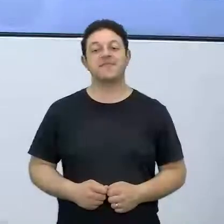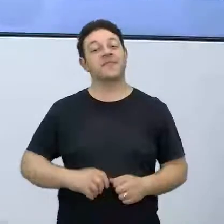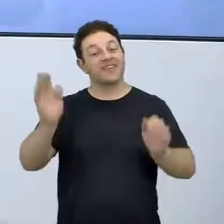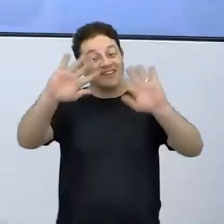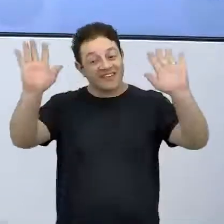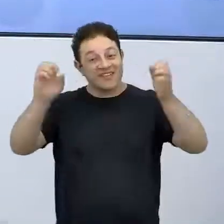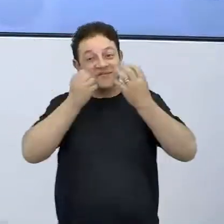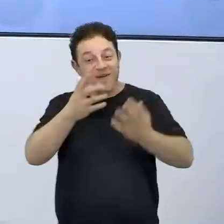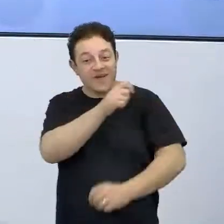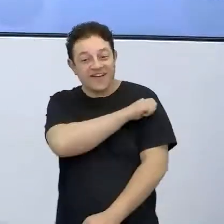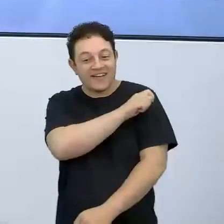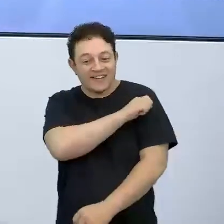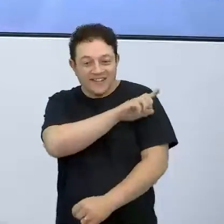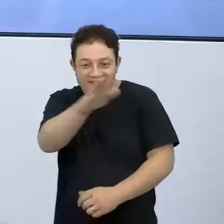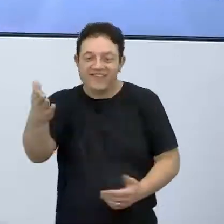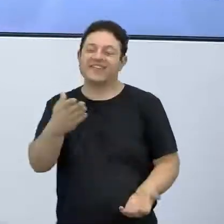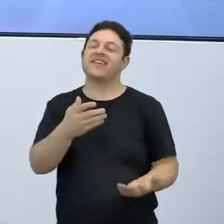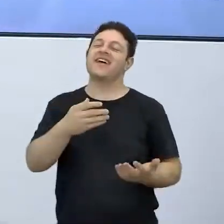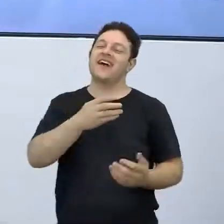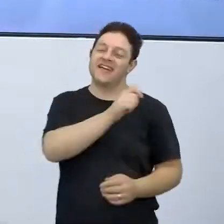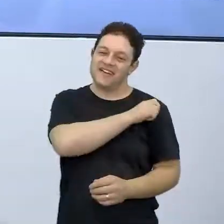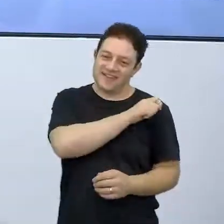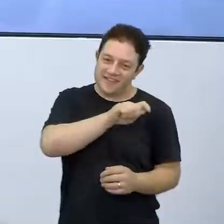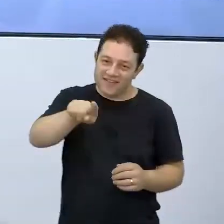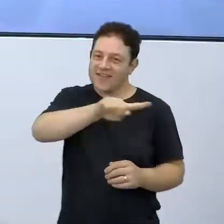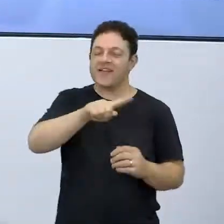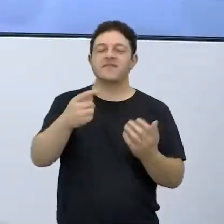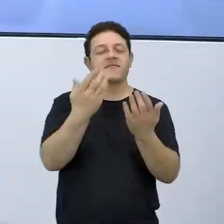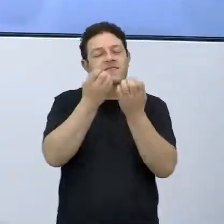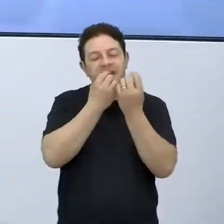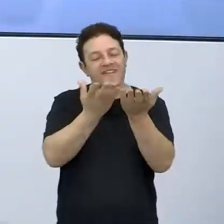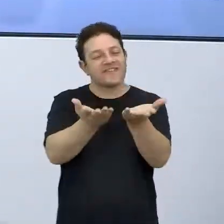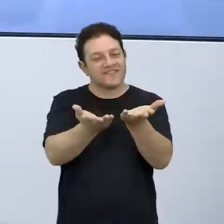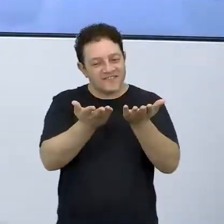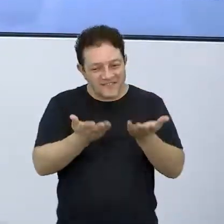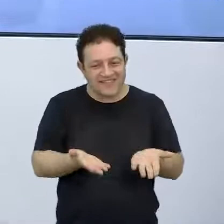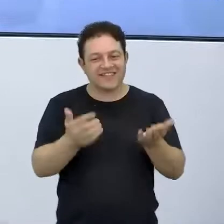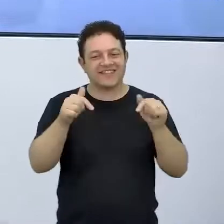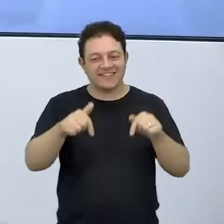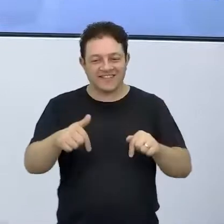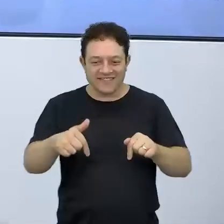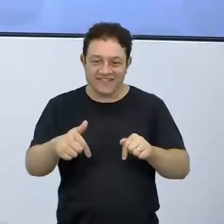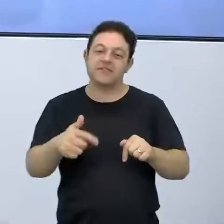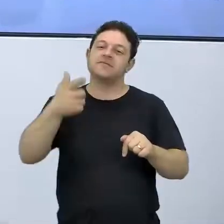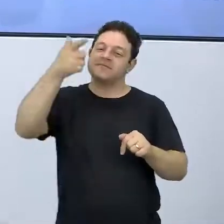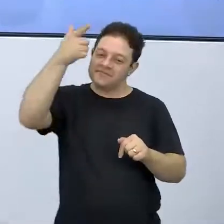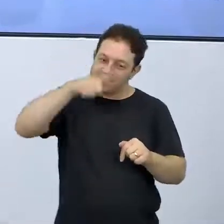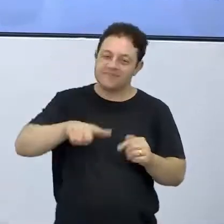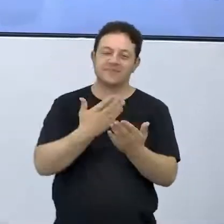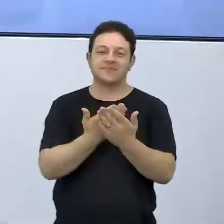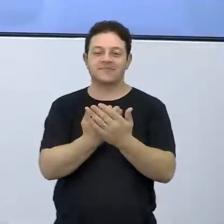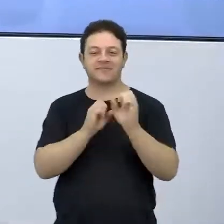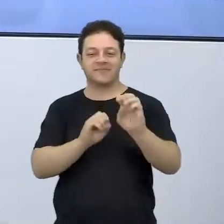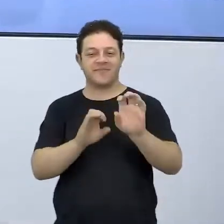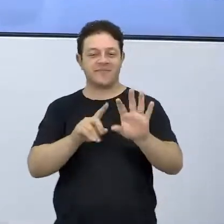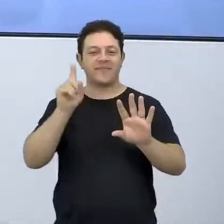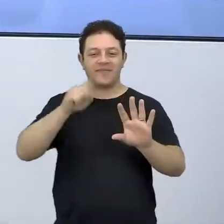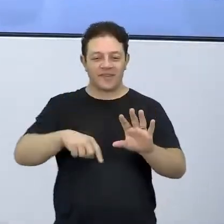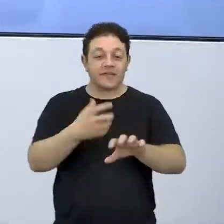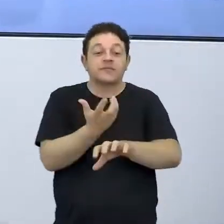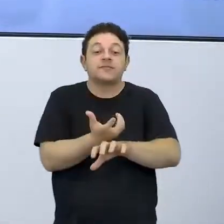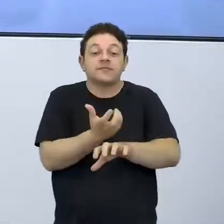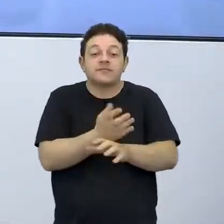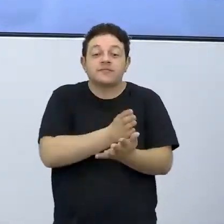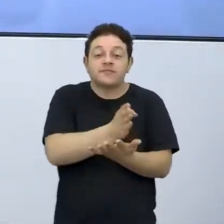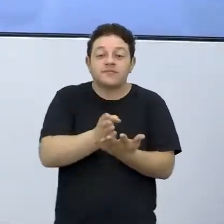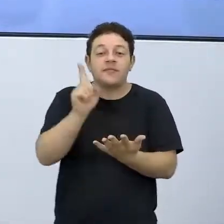Olá, alunos! Olá, estudantes! Sejam todos muito bem-vindos a mais uma aula do nosso